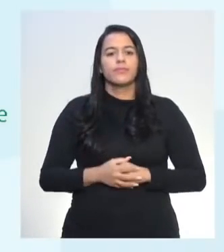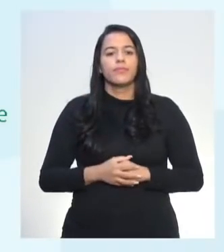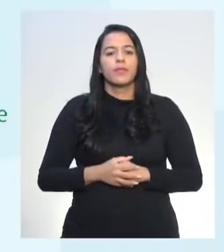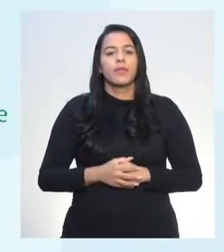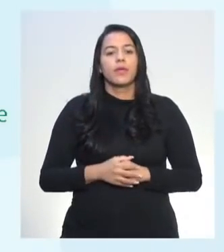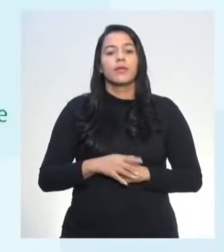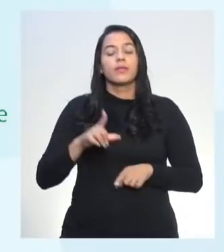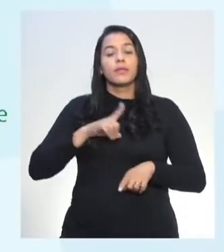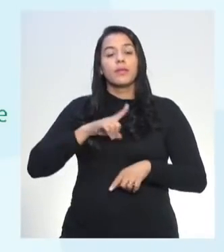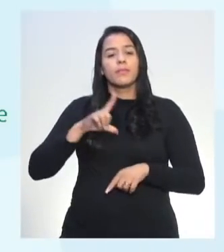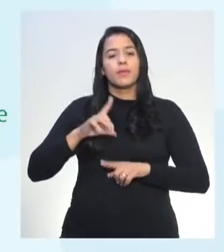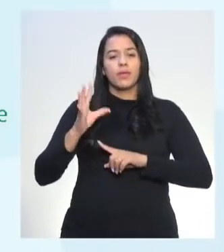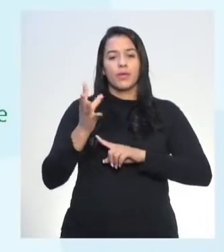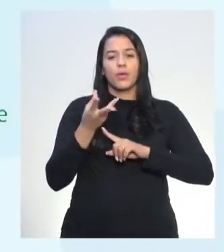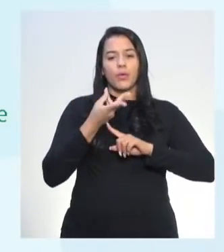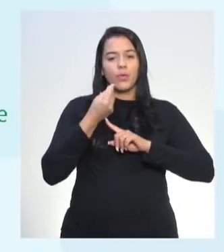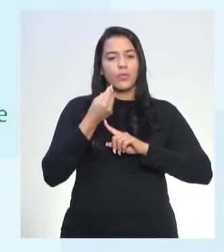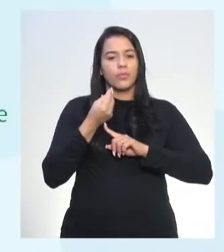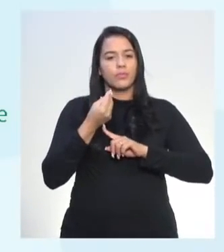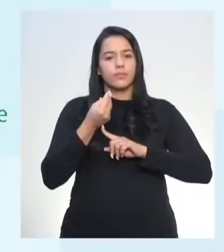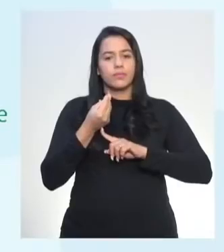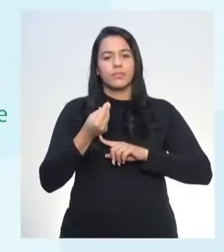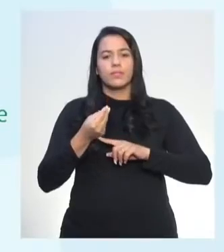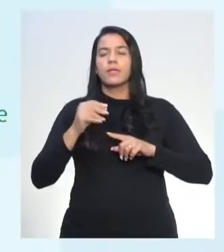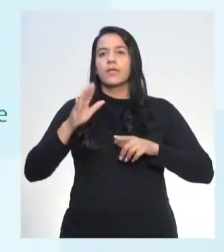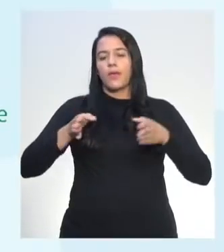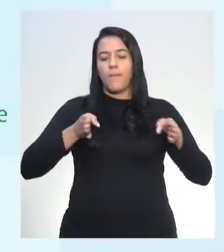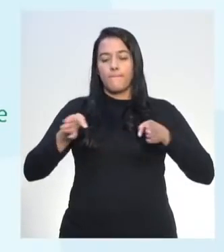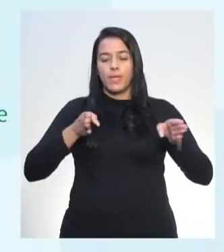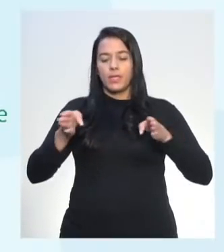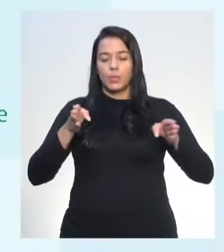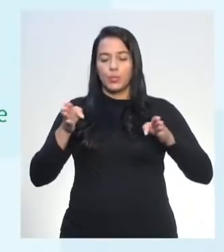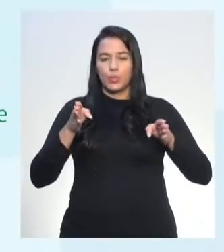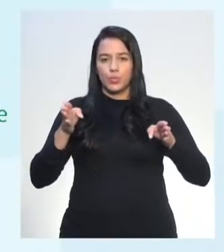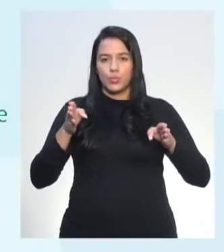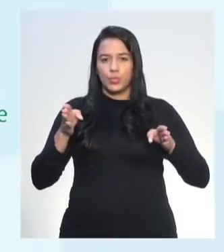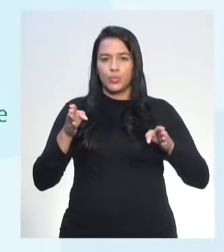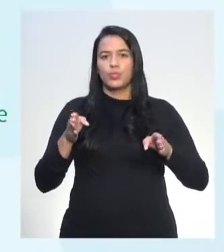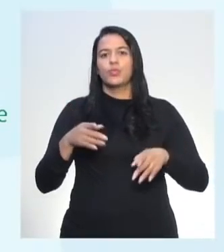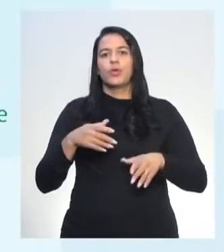também foi uma palavra colocada ali no texto. Obras que marcaram uma época. Tá?